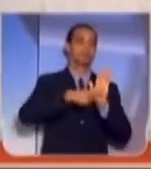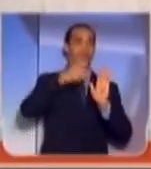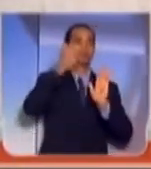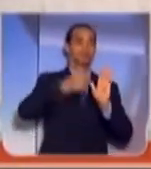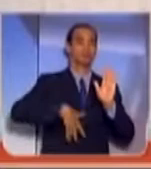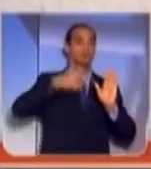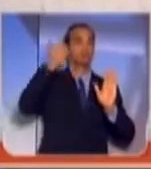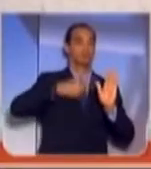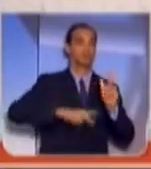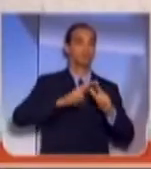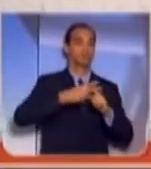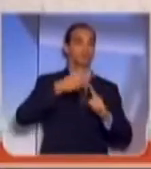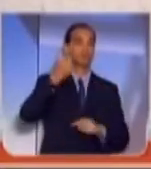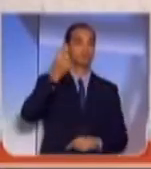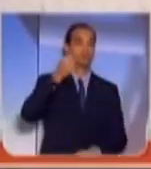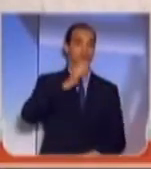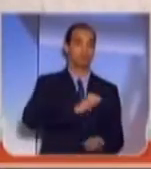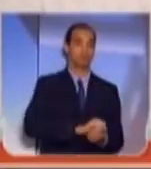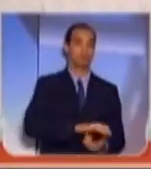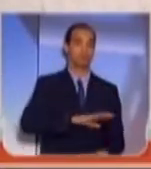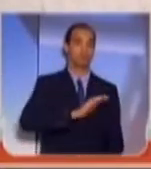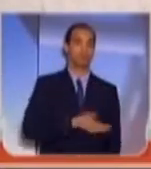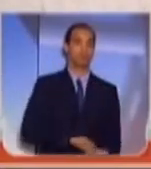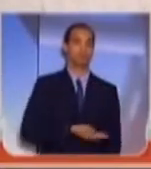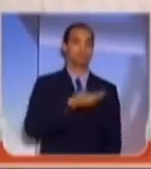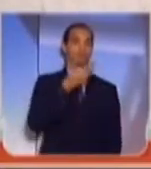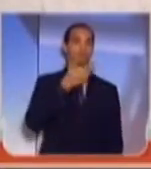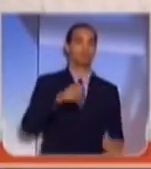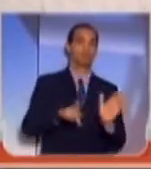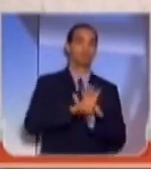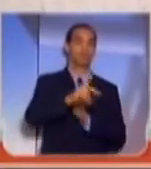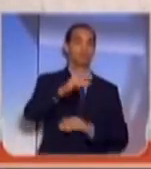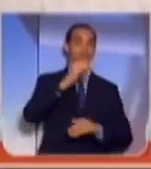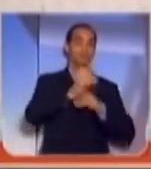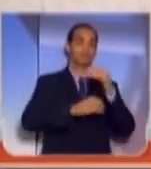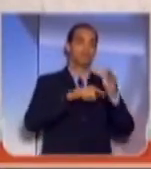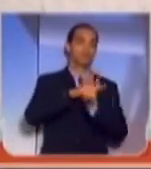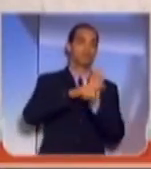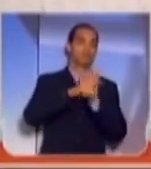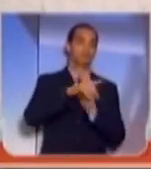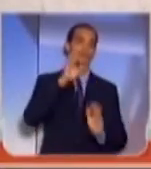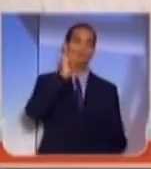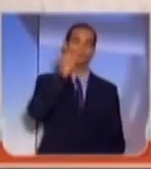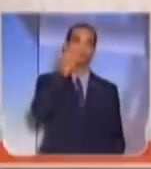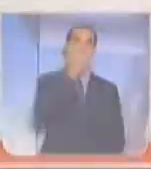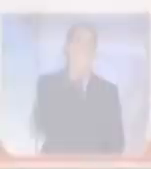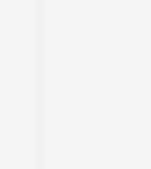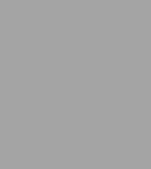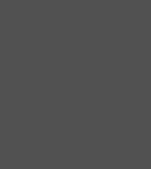trata da reestruturação salarial e da carreira dos pesquisadores científicos Muito obrigado